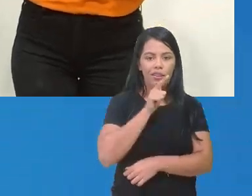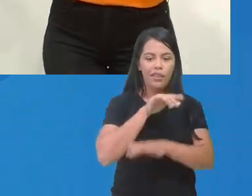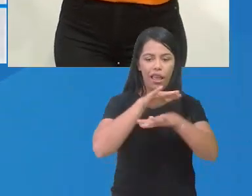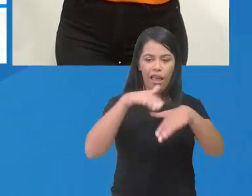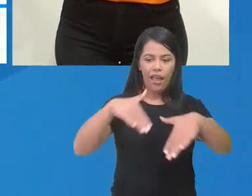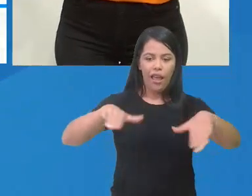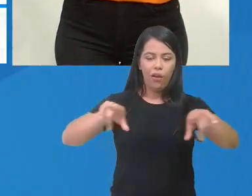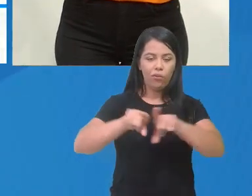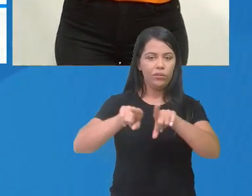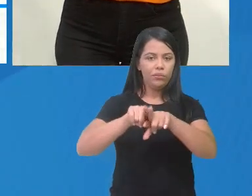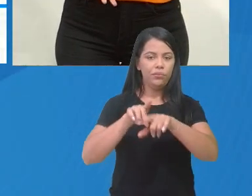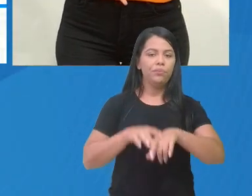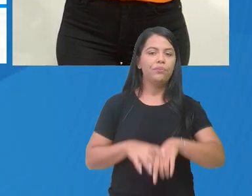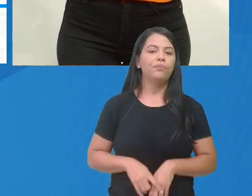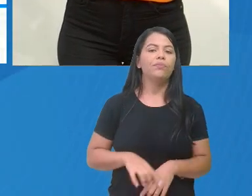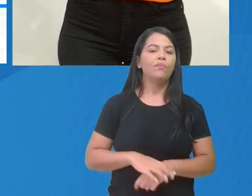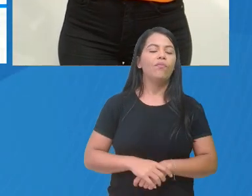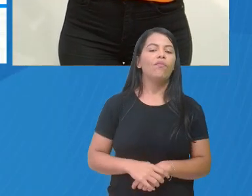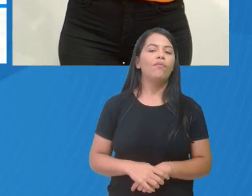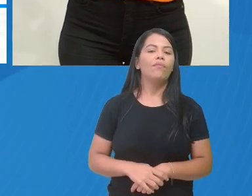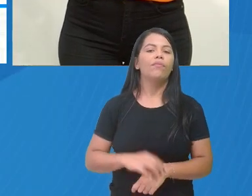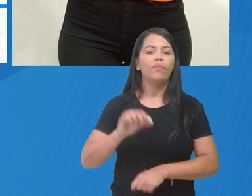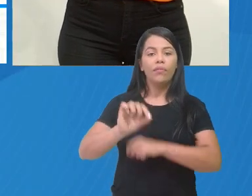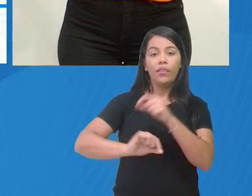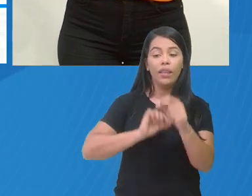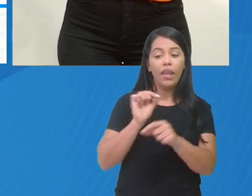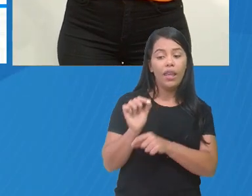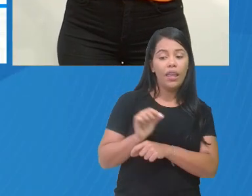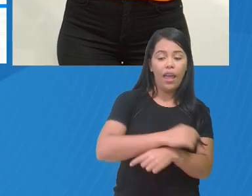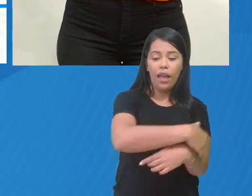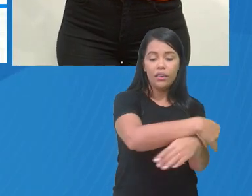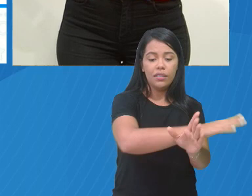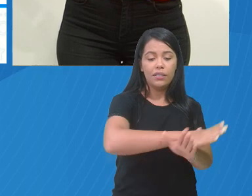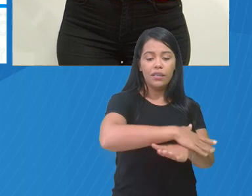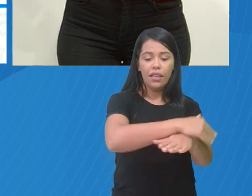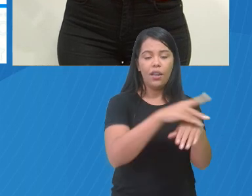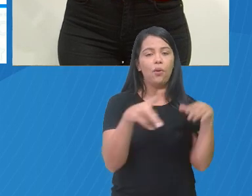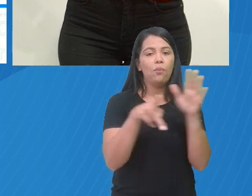os pescadores. Quem é o nome? Quem é a sereia daqui do